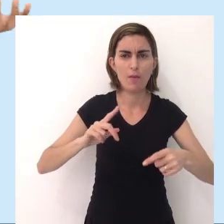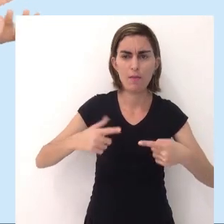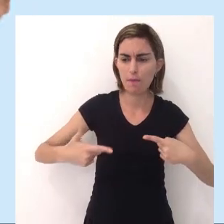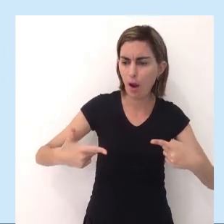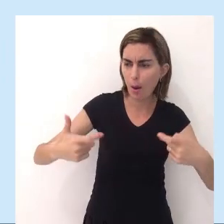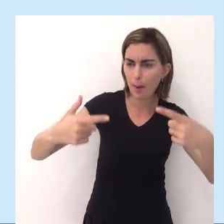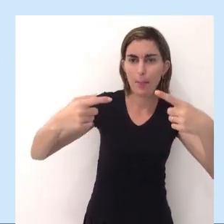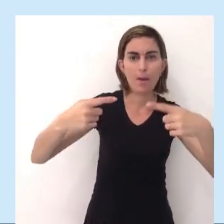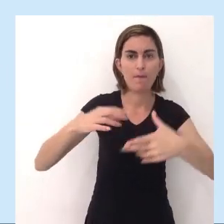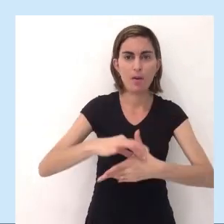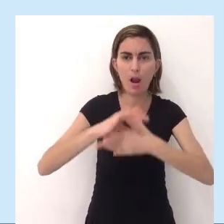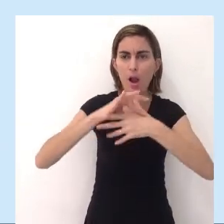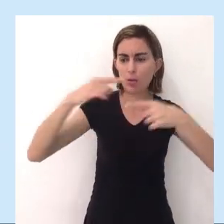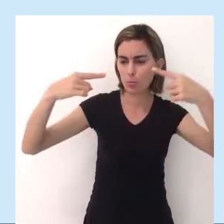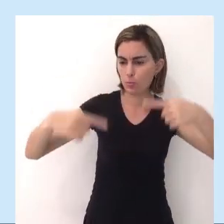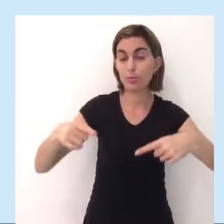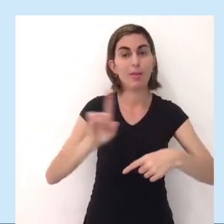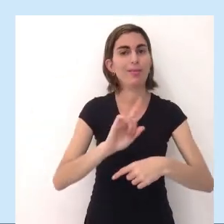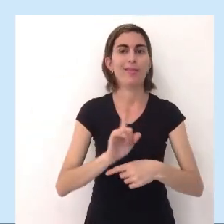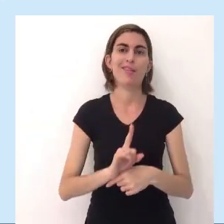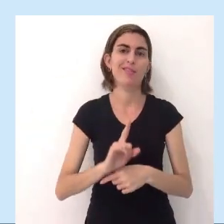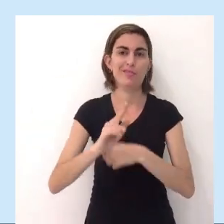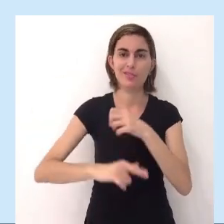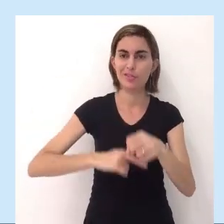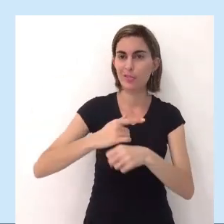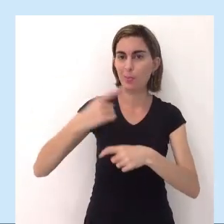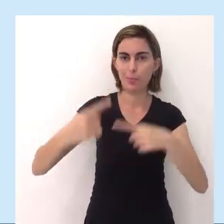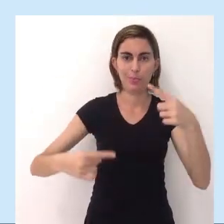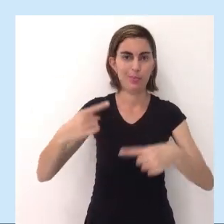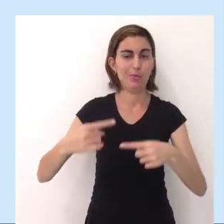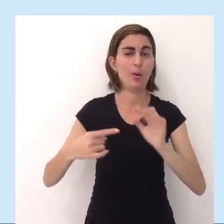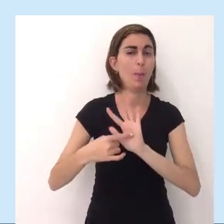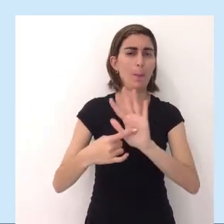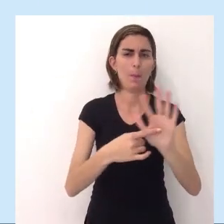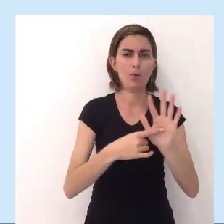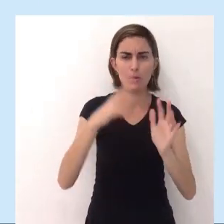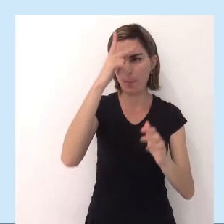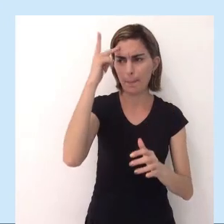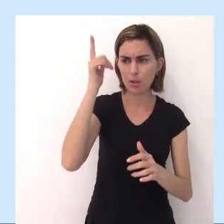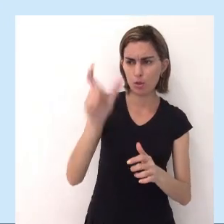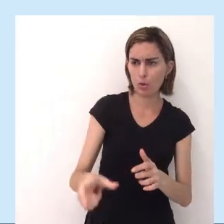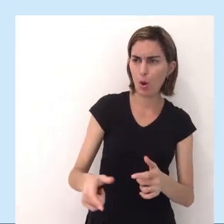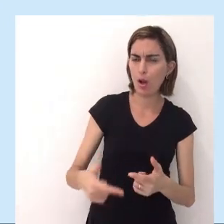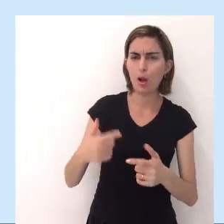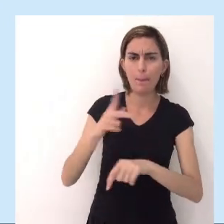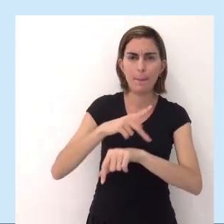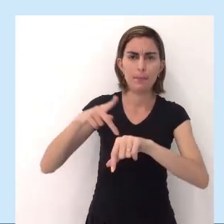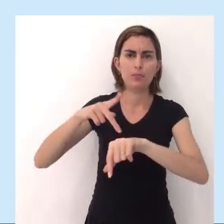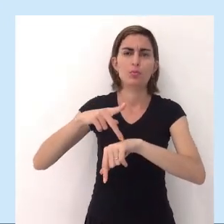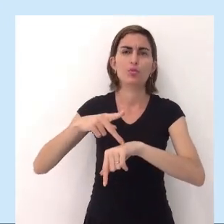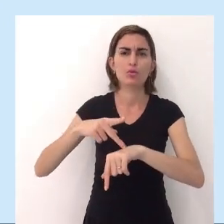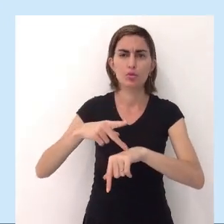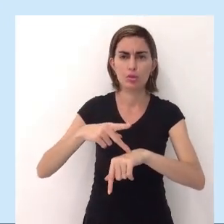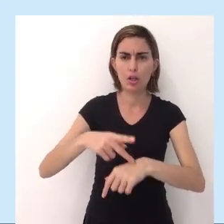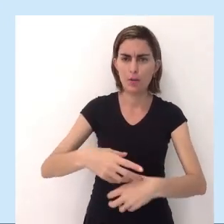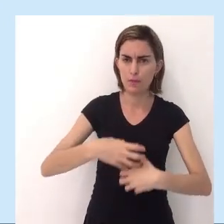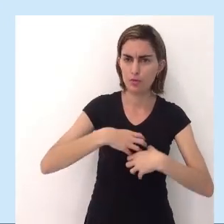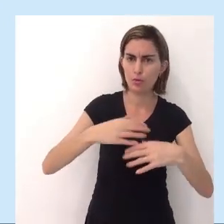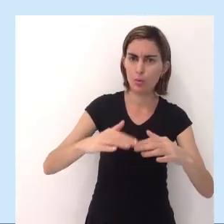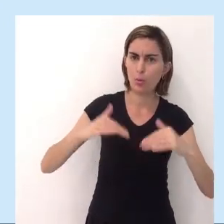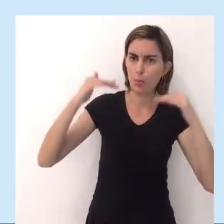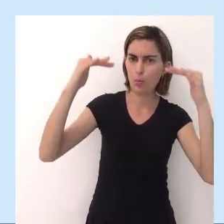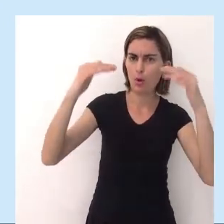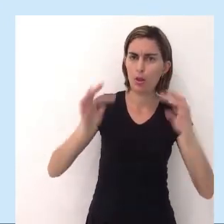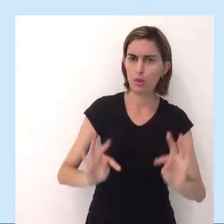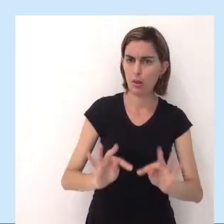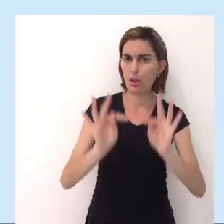de conflitos geopolíticos, né, que as pessoas mostravam, né, que os países mostravam o seu centro de